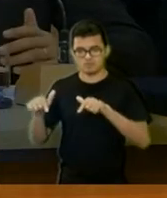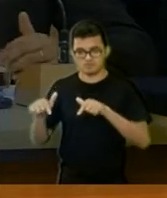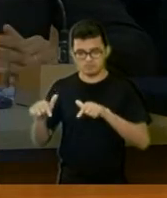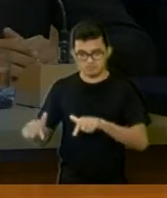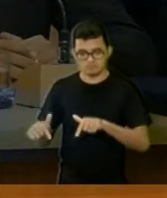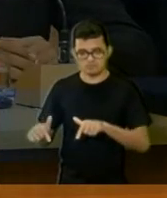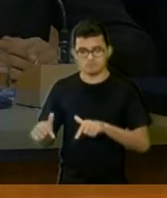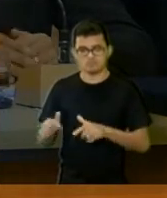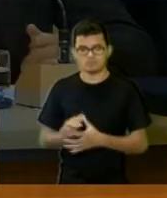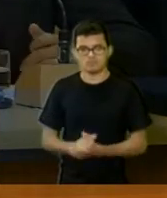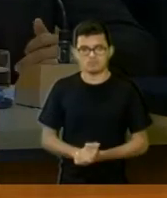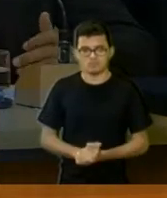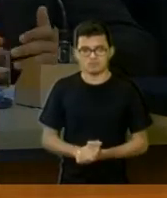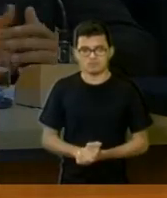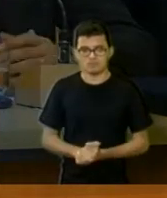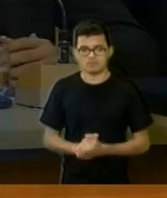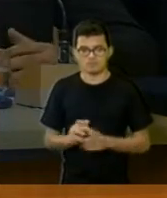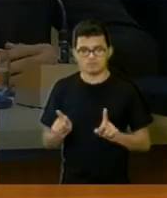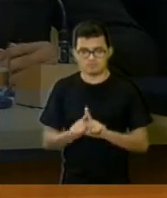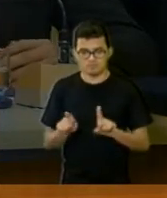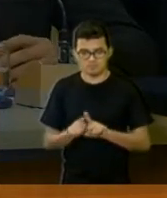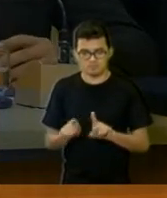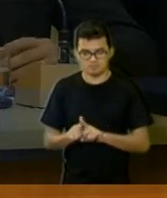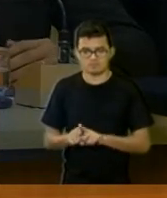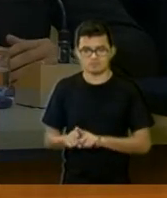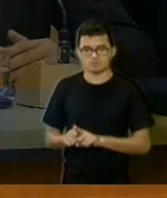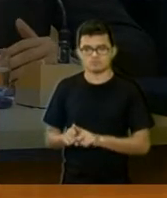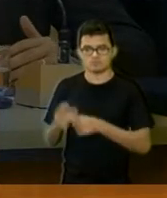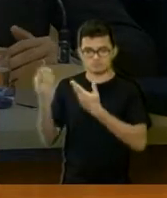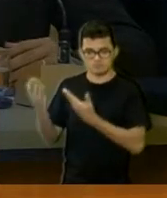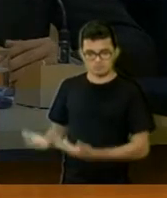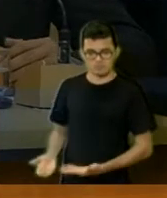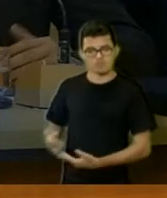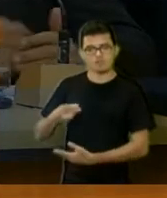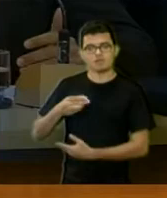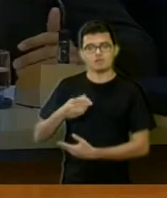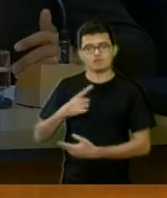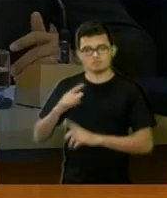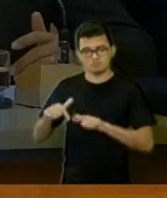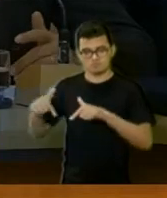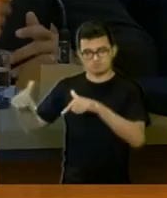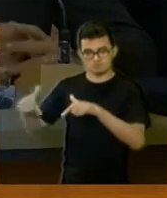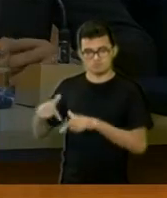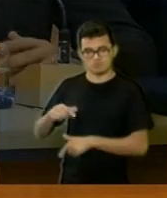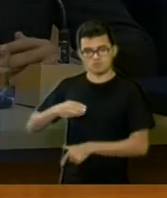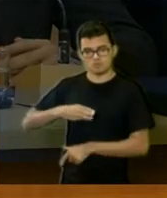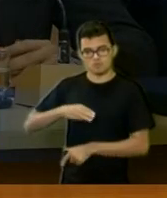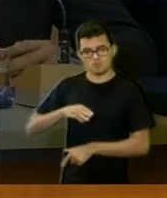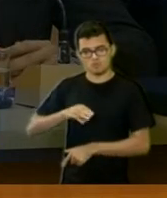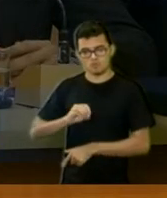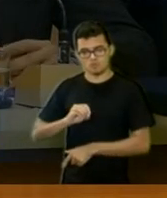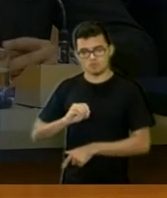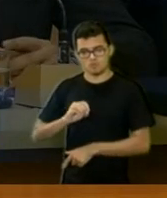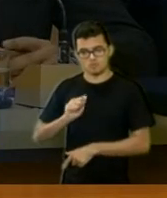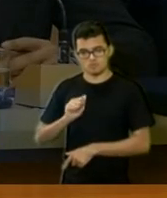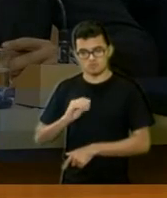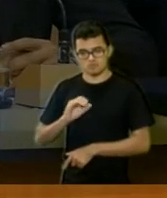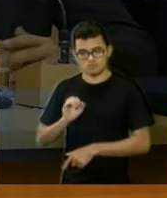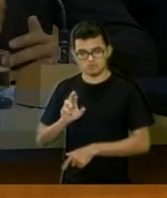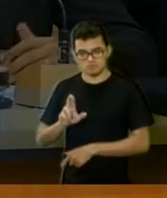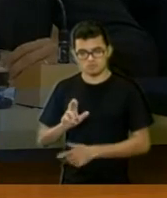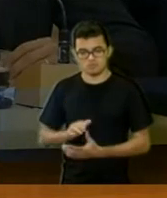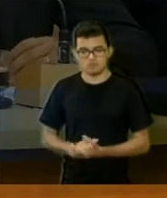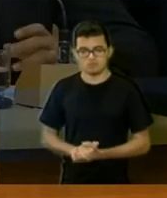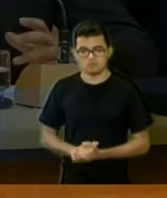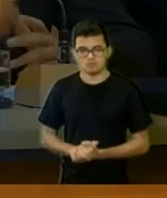em nos atender e atender, né, essa homenagem ao seu Moacir. Mas uma coisa interessante que eu ia falar, eu